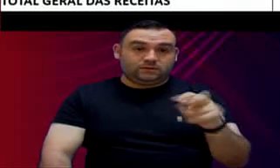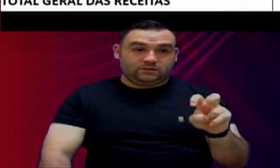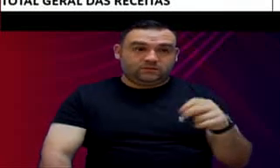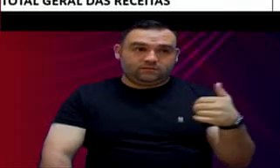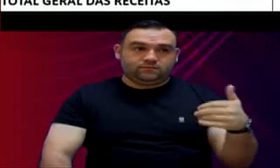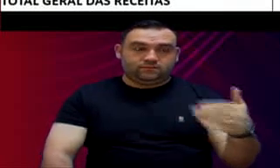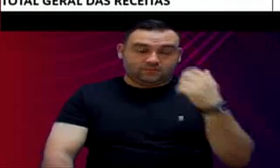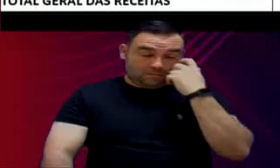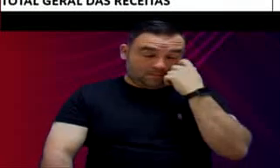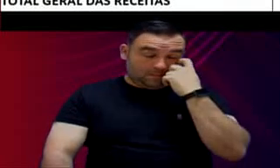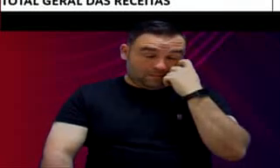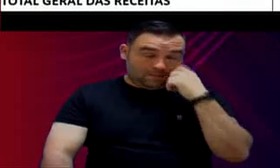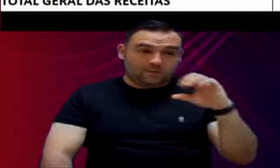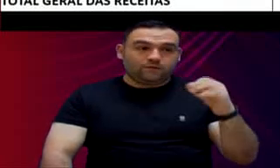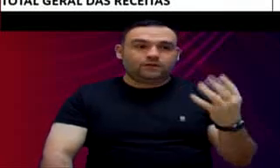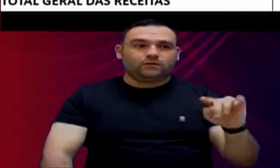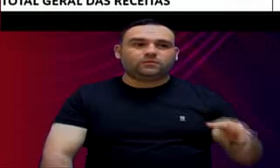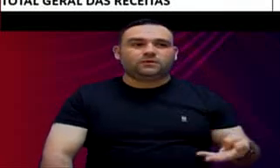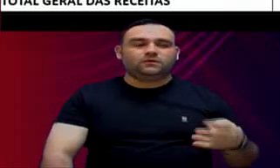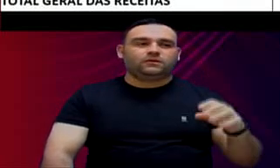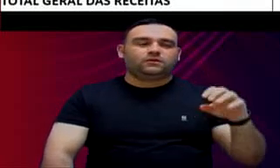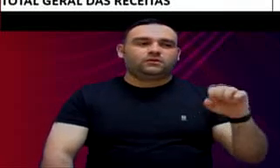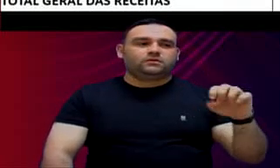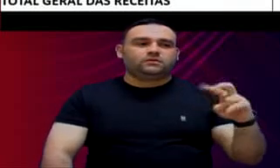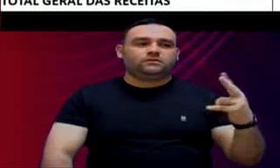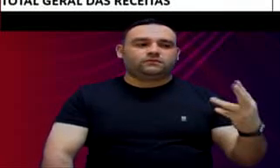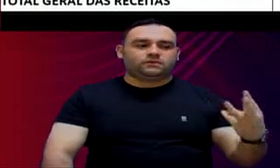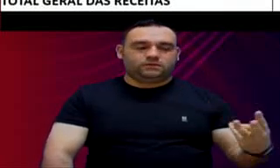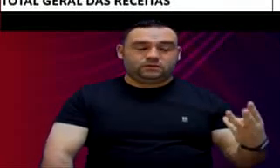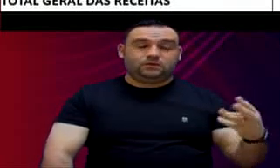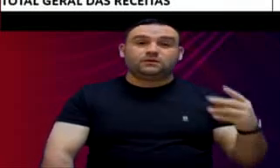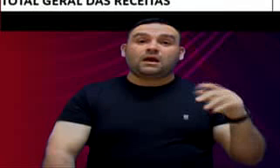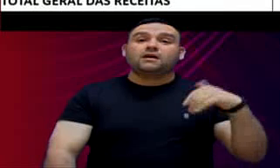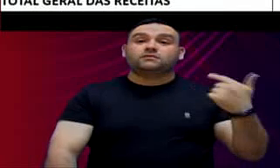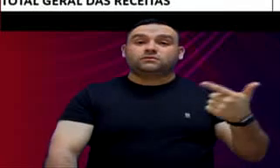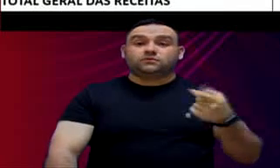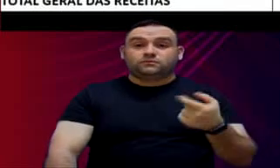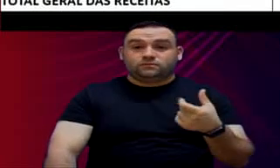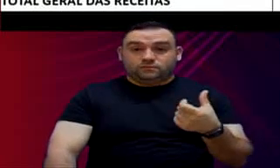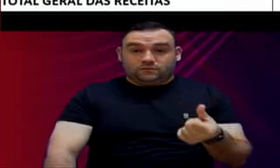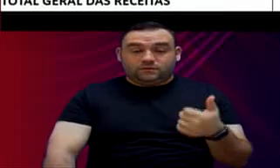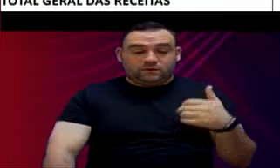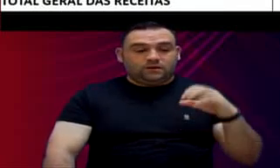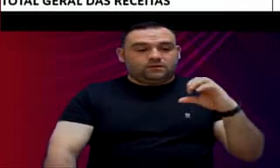2025 94 milhões e 823 e estimativa para